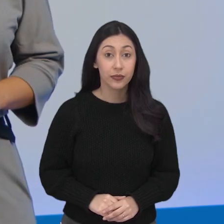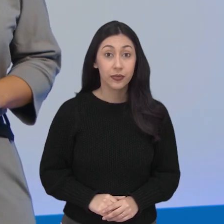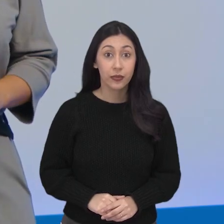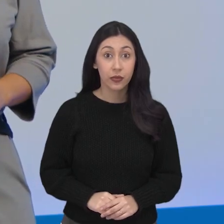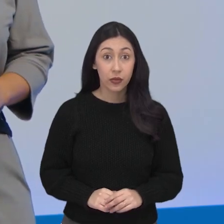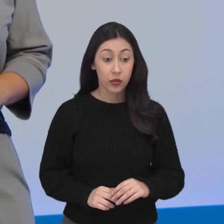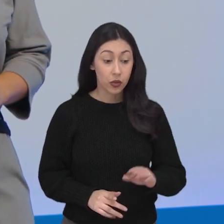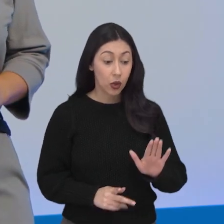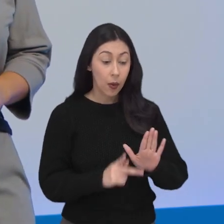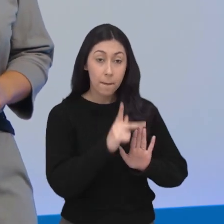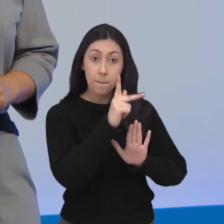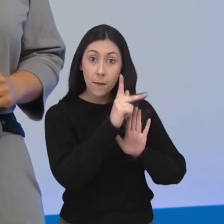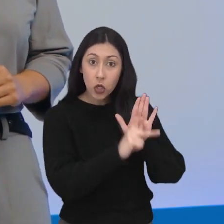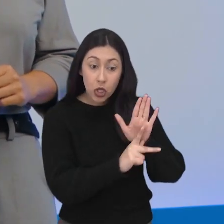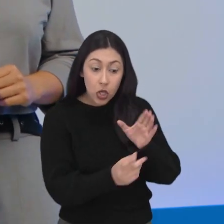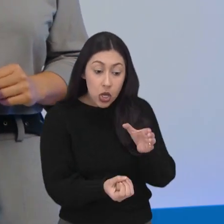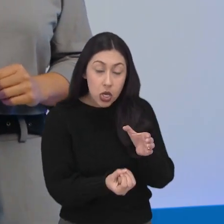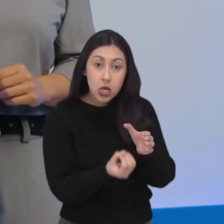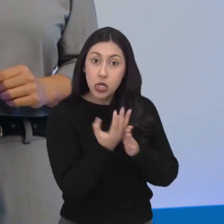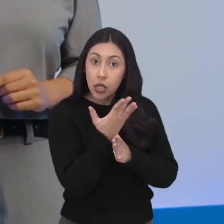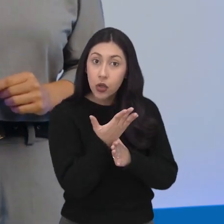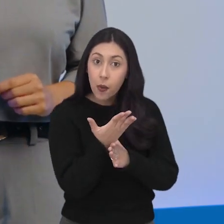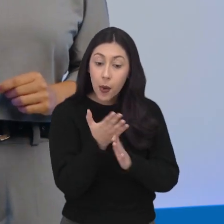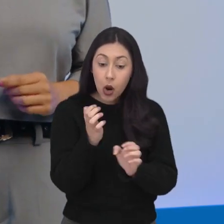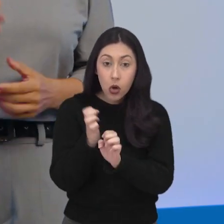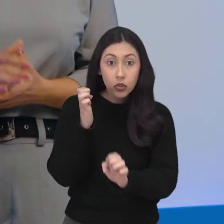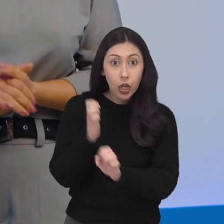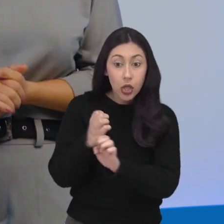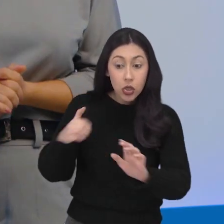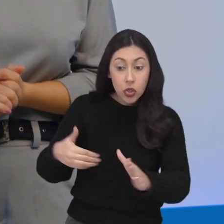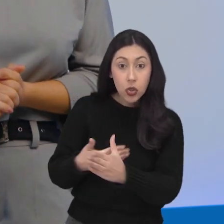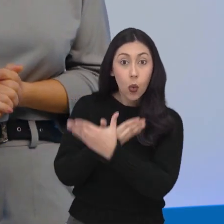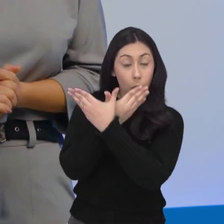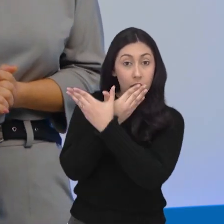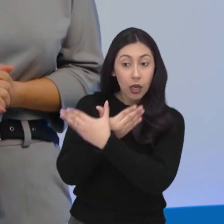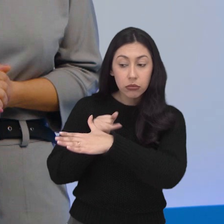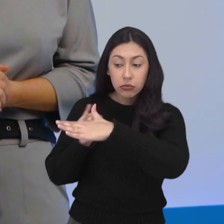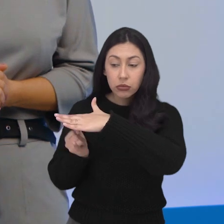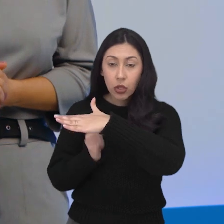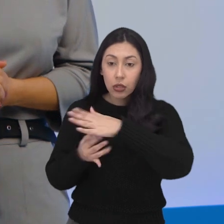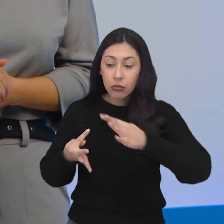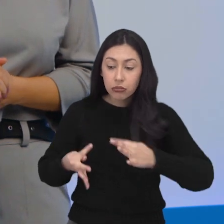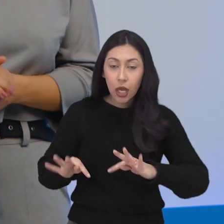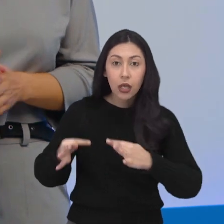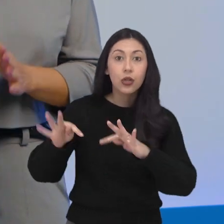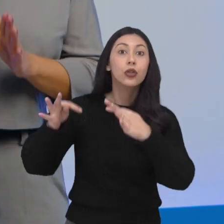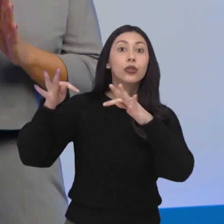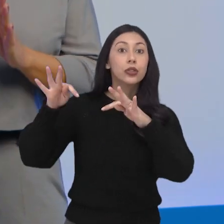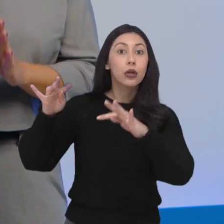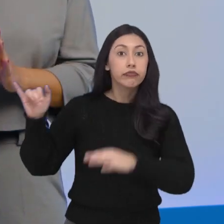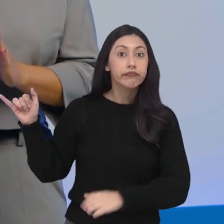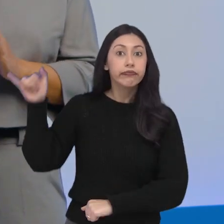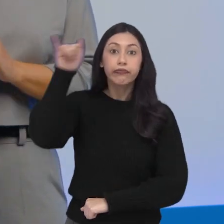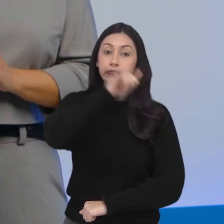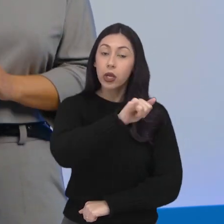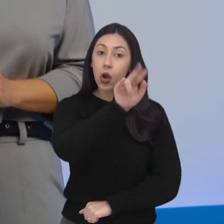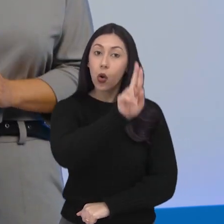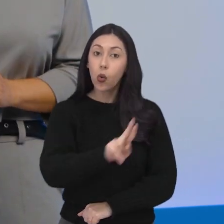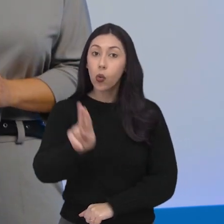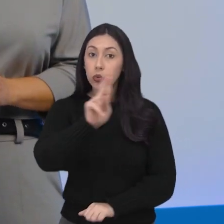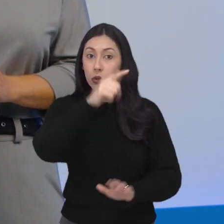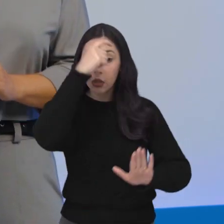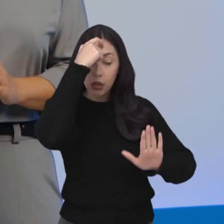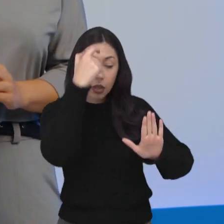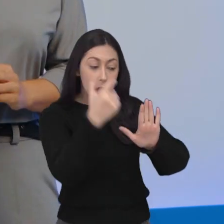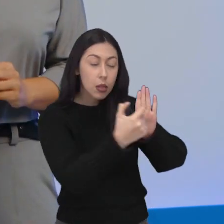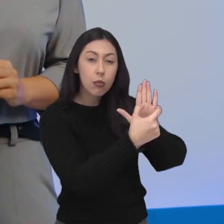E um projeto desenvolvido por engenheiros do ITA, o Instituto de Tecnologia Aeronáutica, usa a inteligência